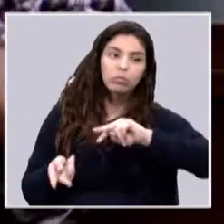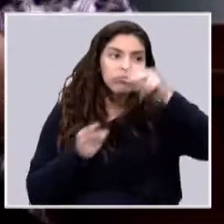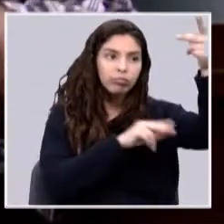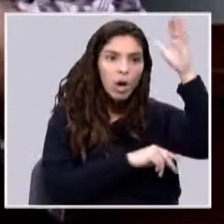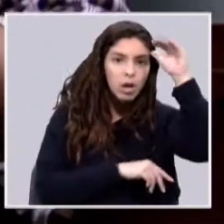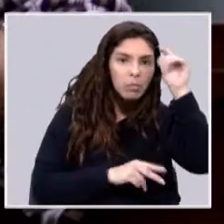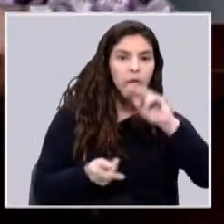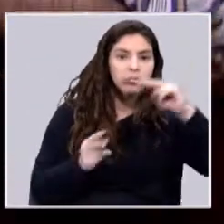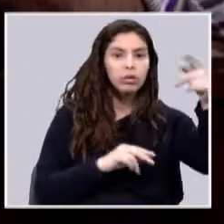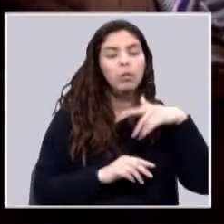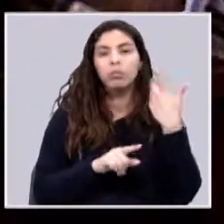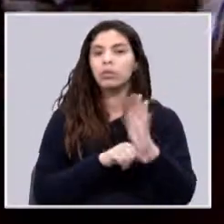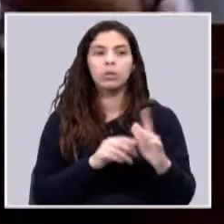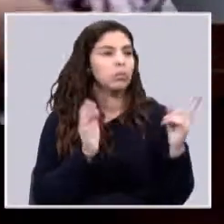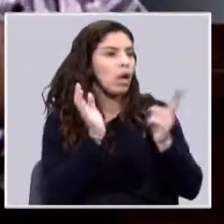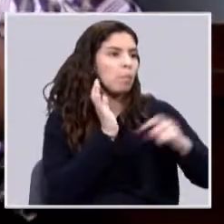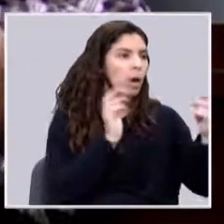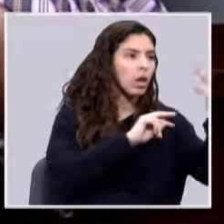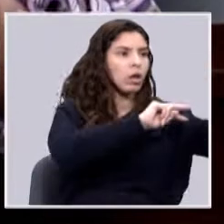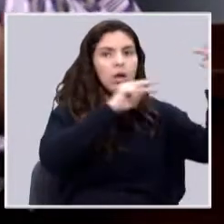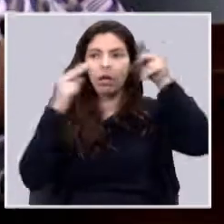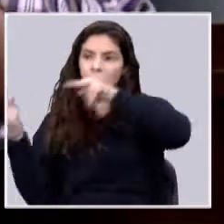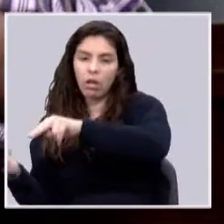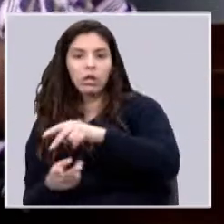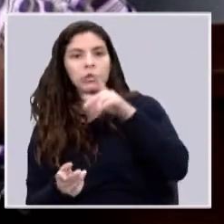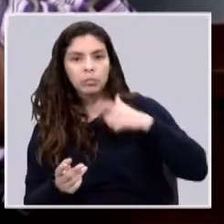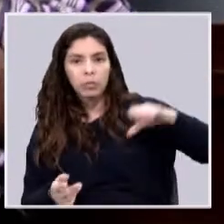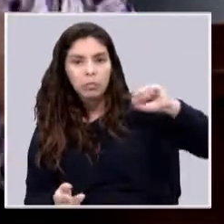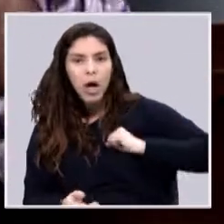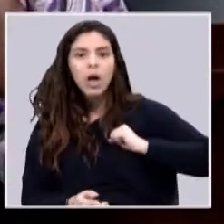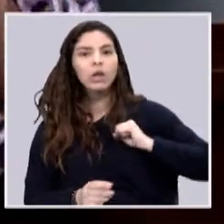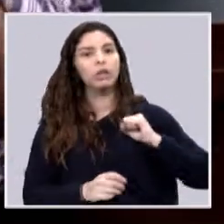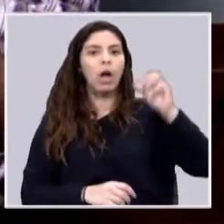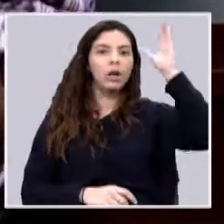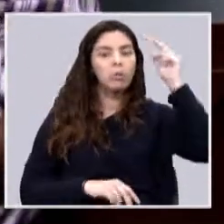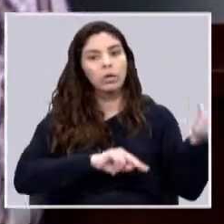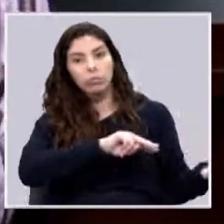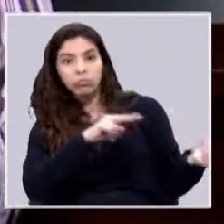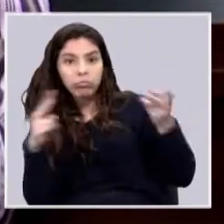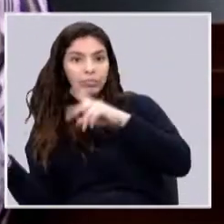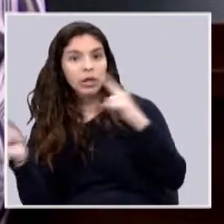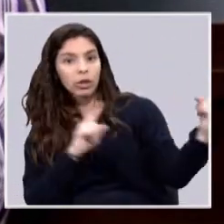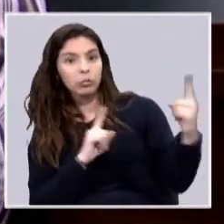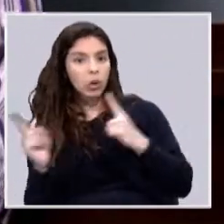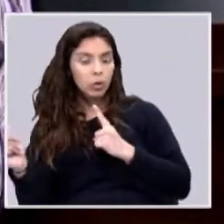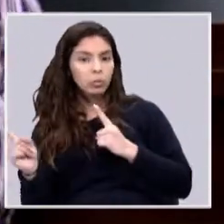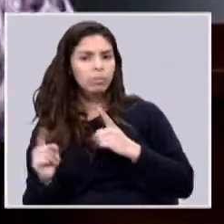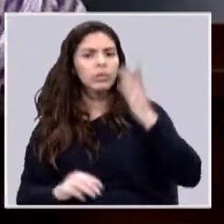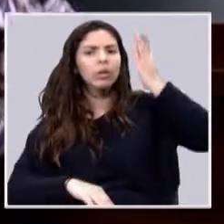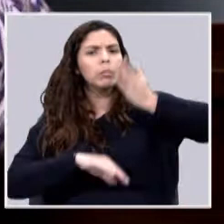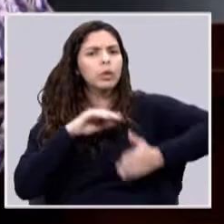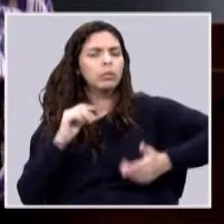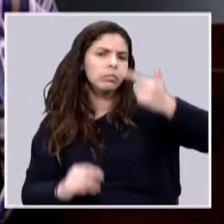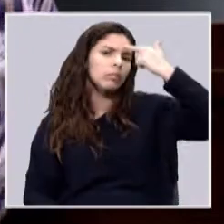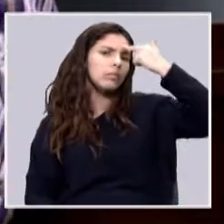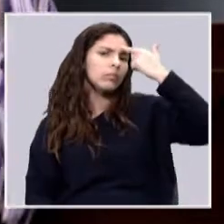seja, transportar bicharada, por exemplo, dos Estados Unidos para Valência e outras operações similares. E entre um gin